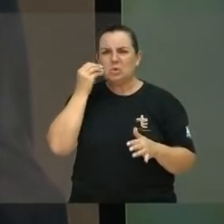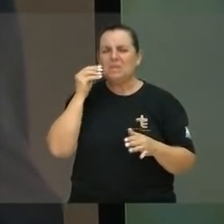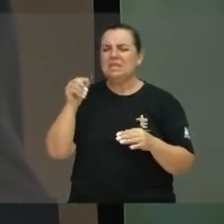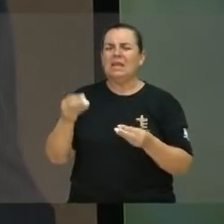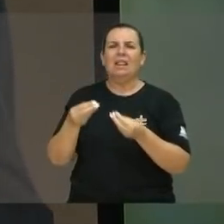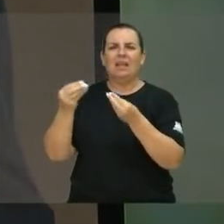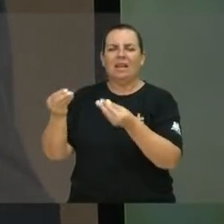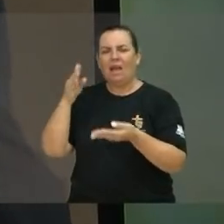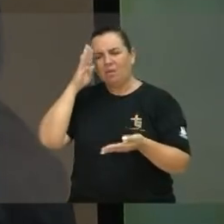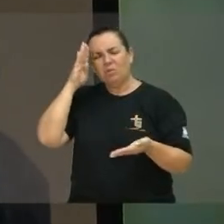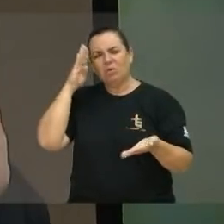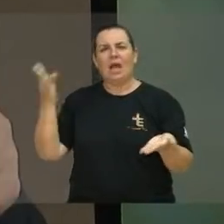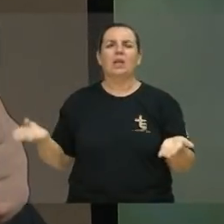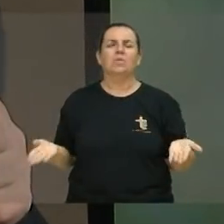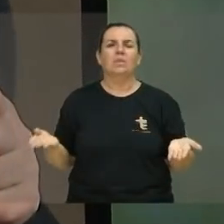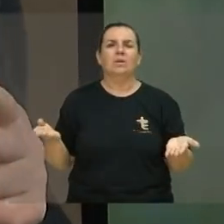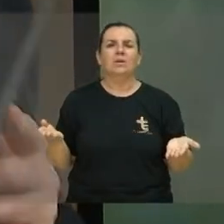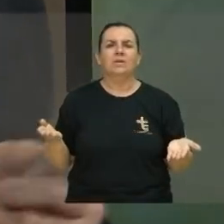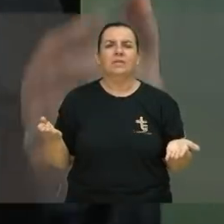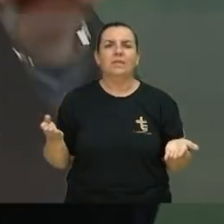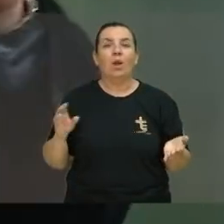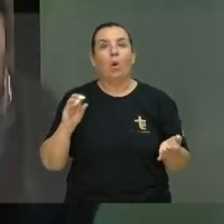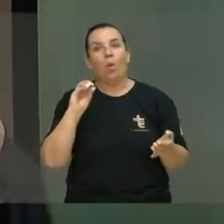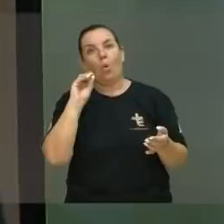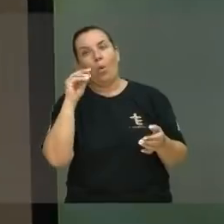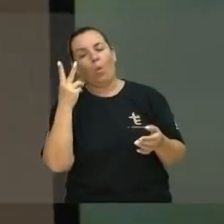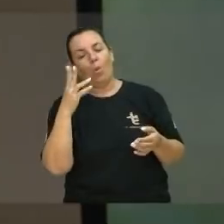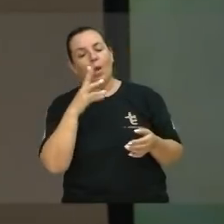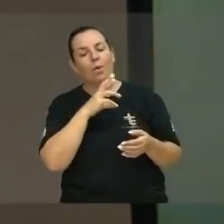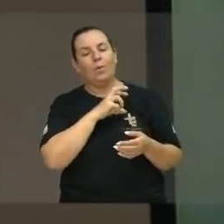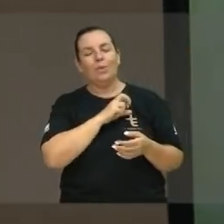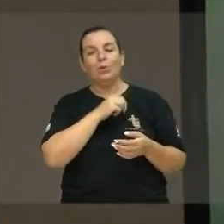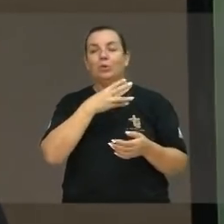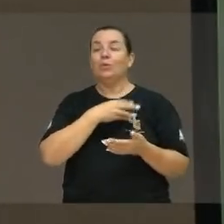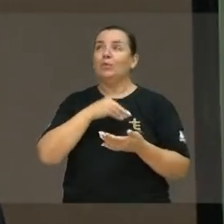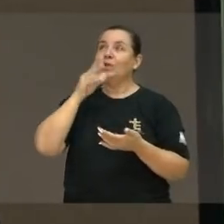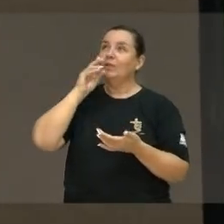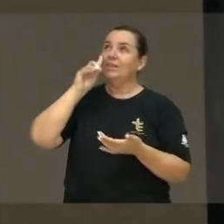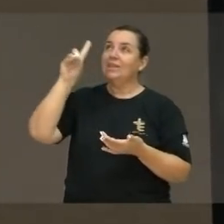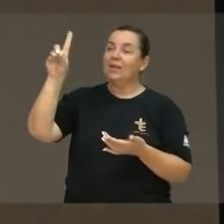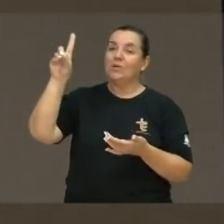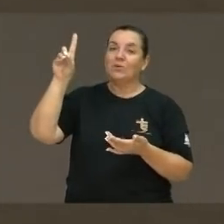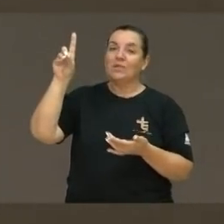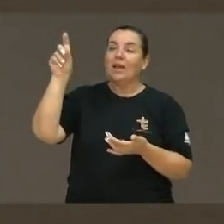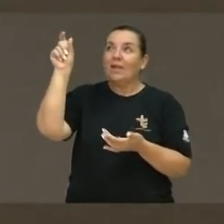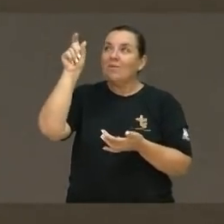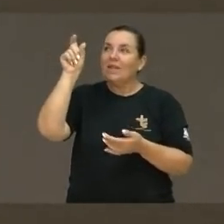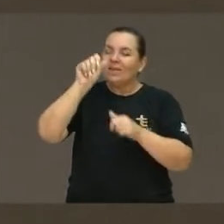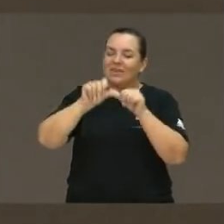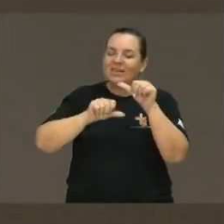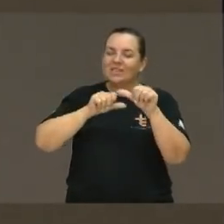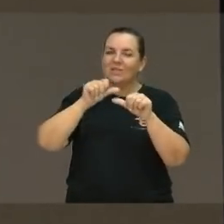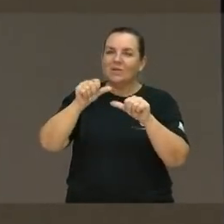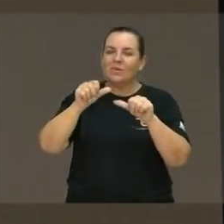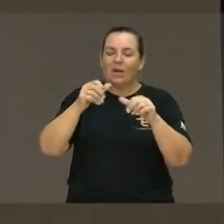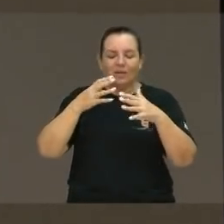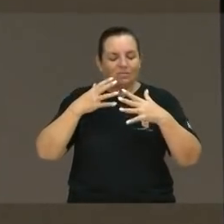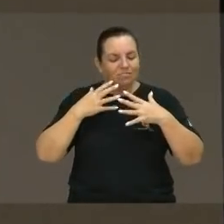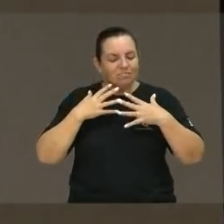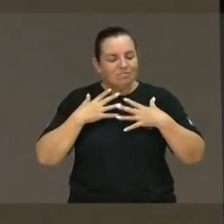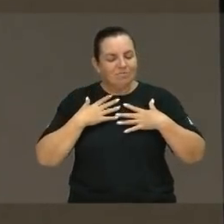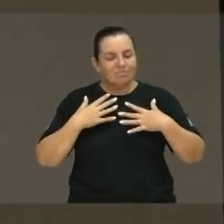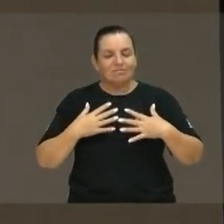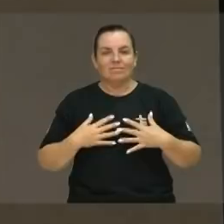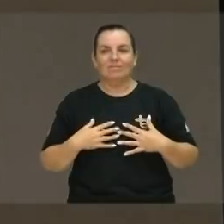então é um amor tal do filho de deus o verbo se fez carne e armou sua tenda entre